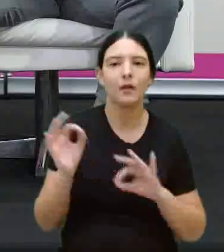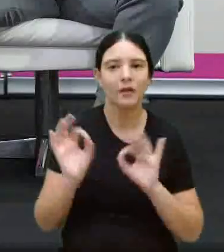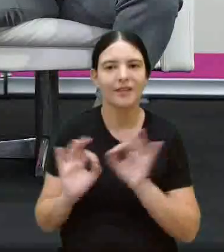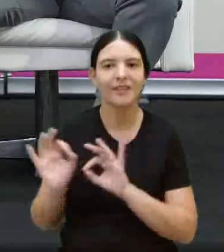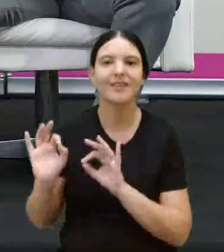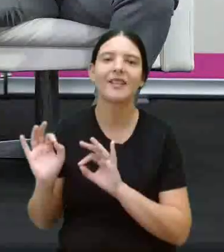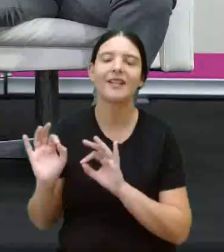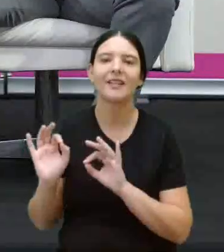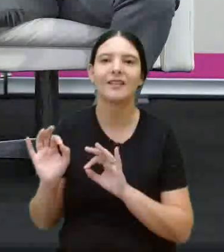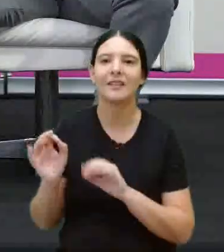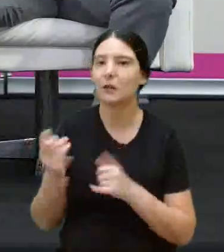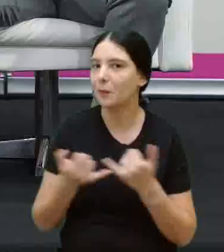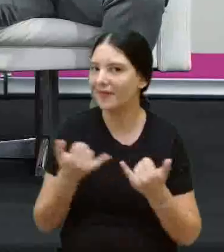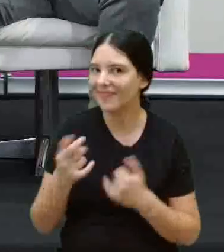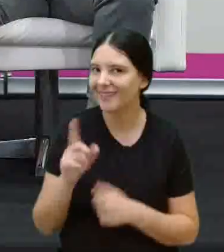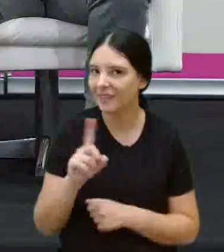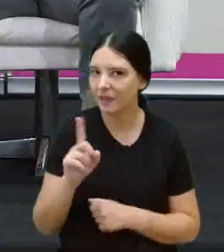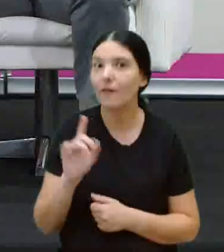a brincar. Sempre